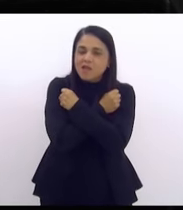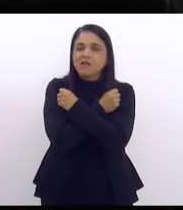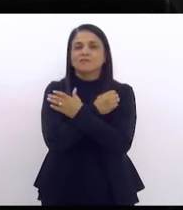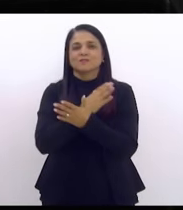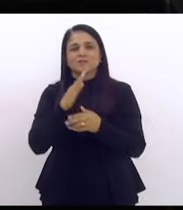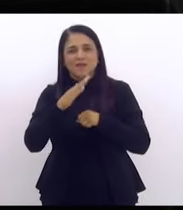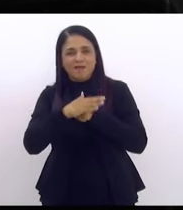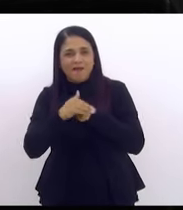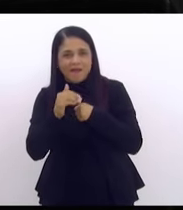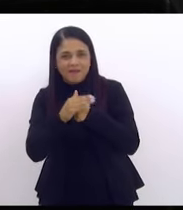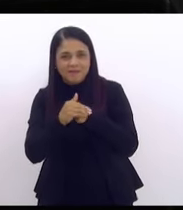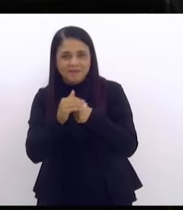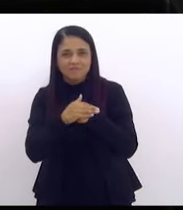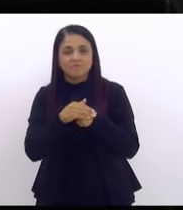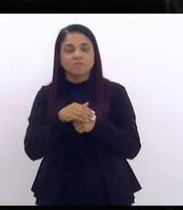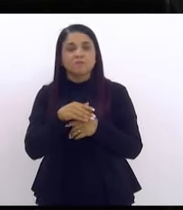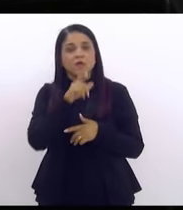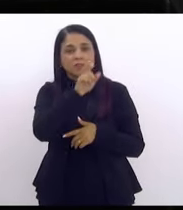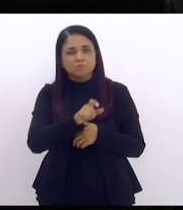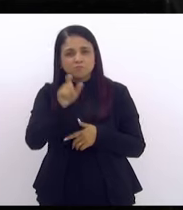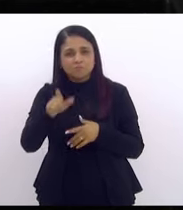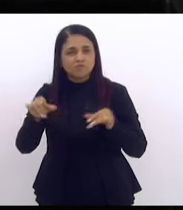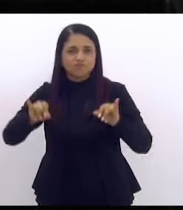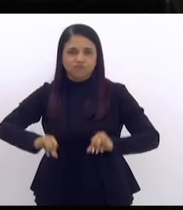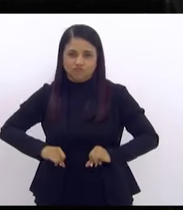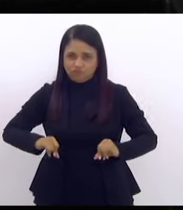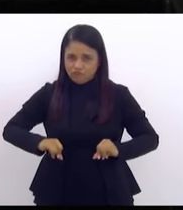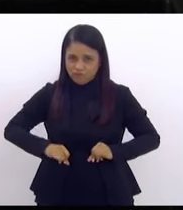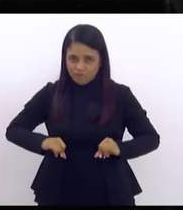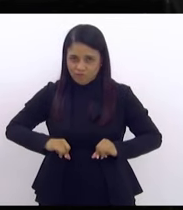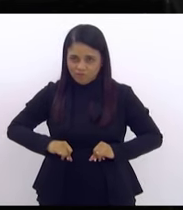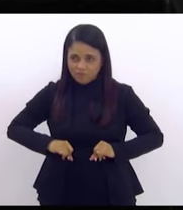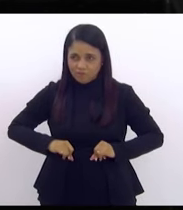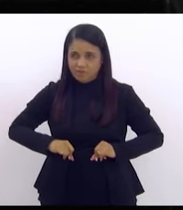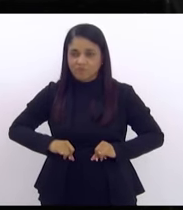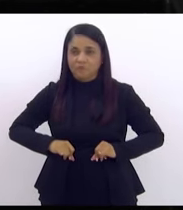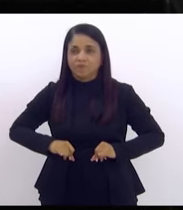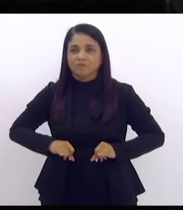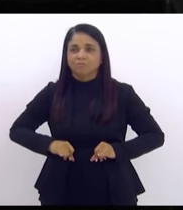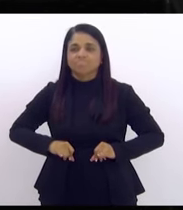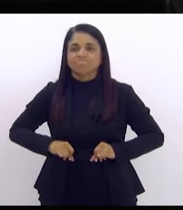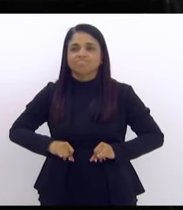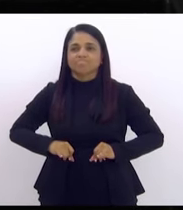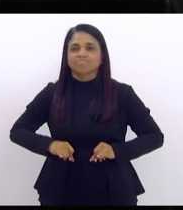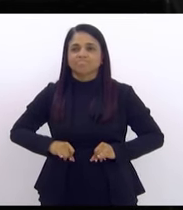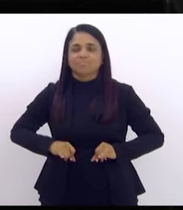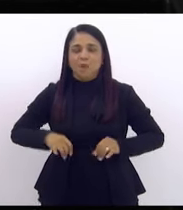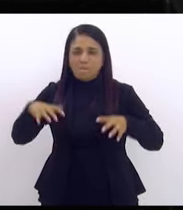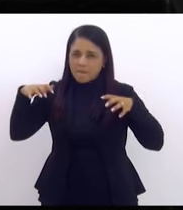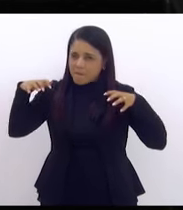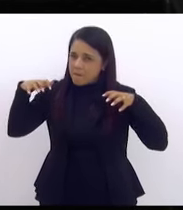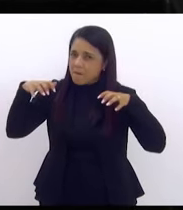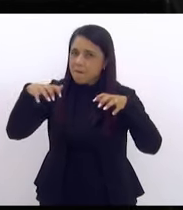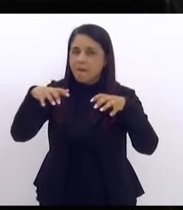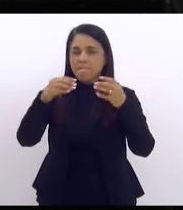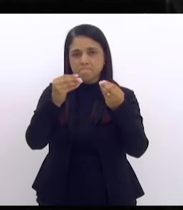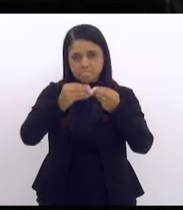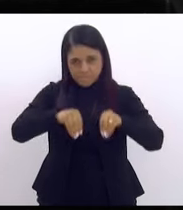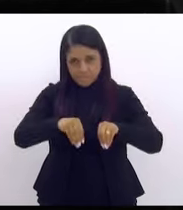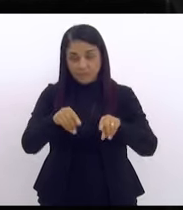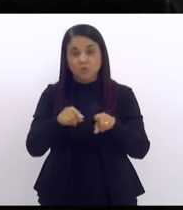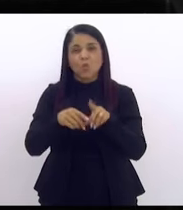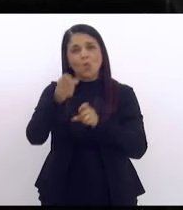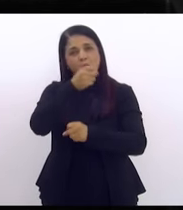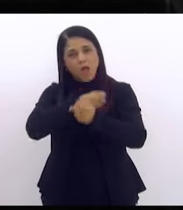afeto àqueles que sofreram, não é, as consequências das fortes chuvas. Ano